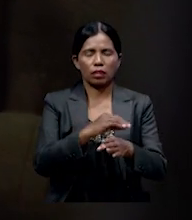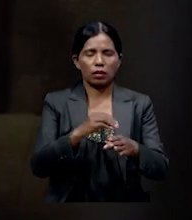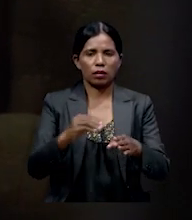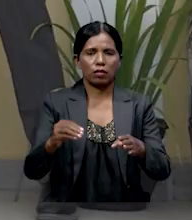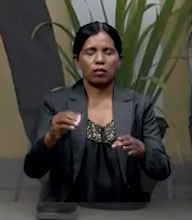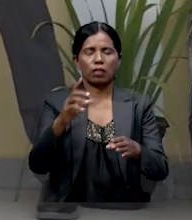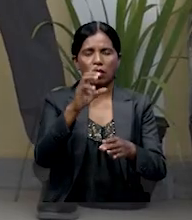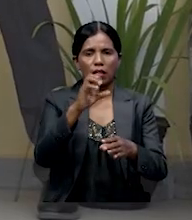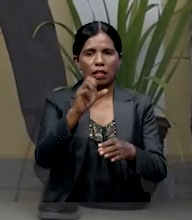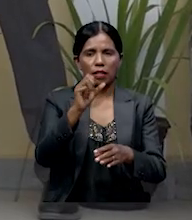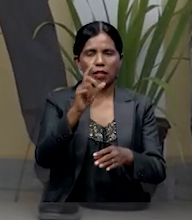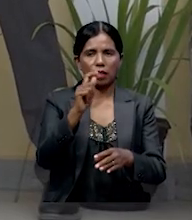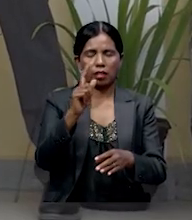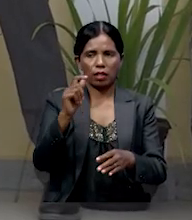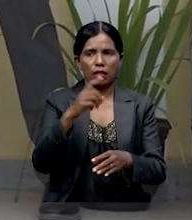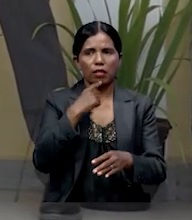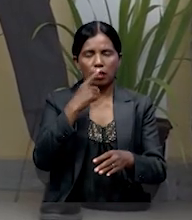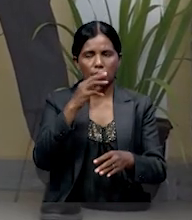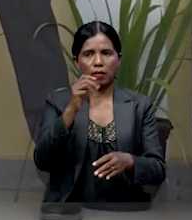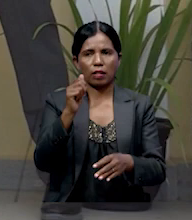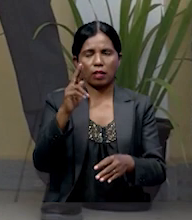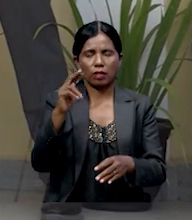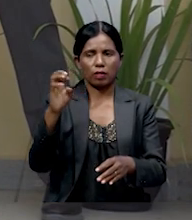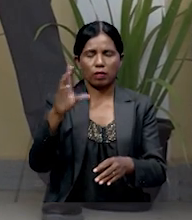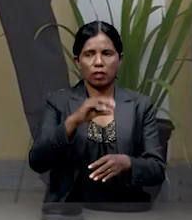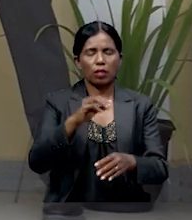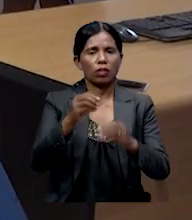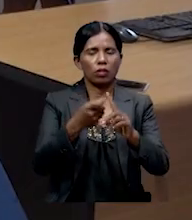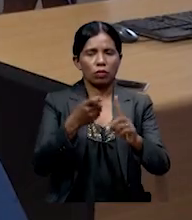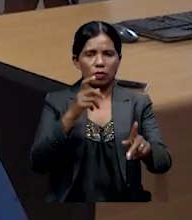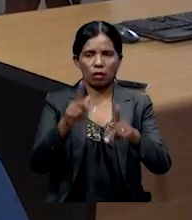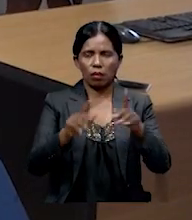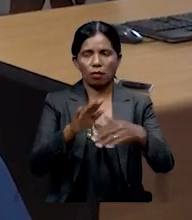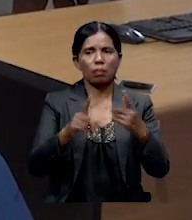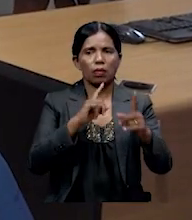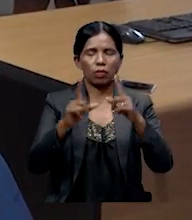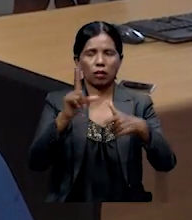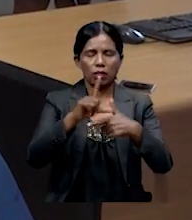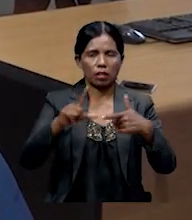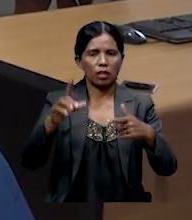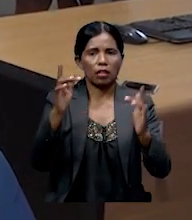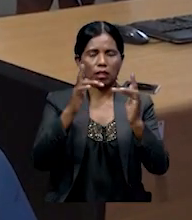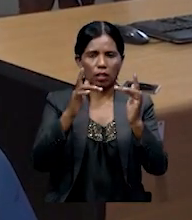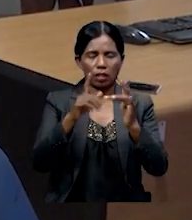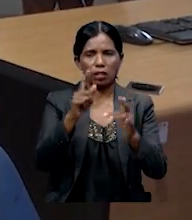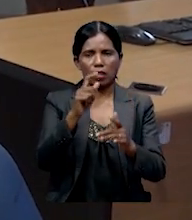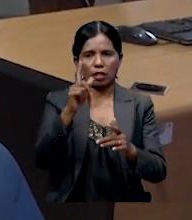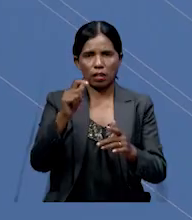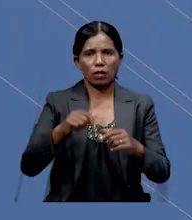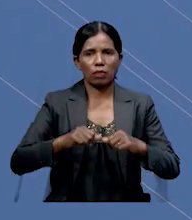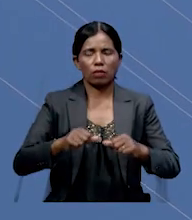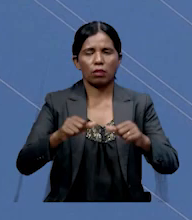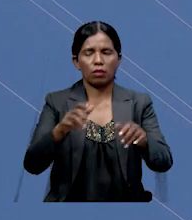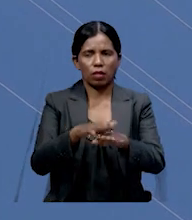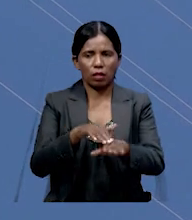Telecom, Manuel Cárceres, reconhece lamentação russo consumidor Sira, com a linha internet Timor Telecom, deve continuar